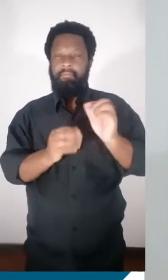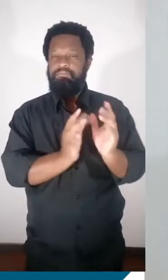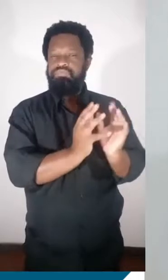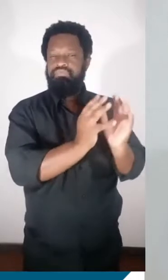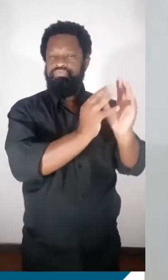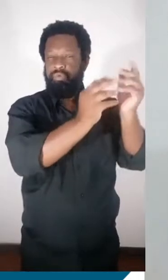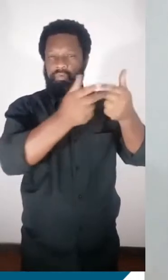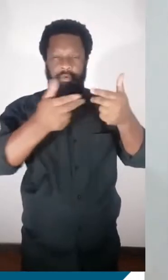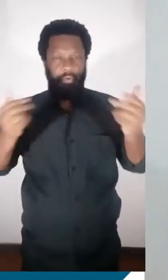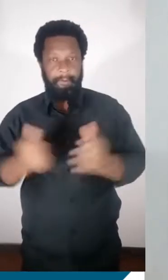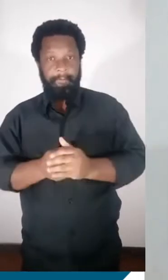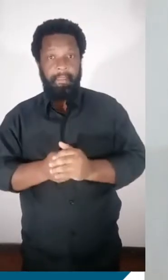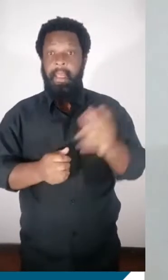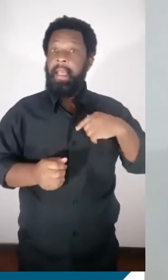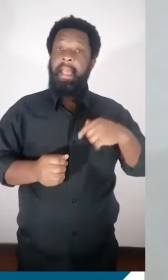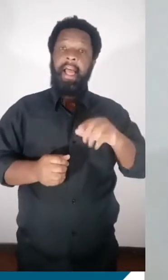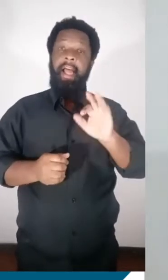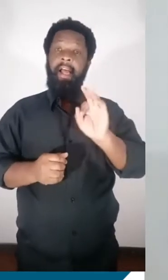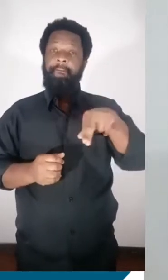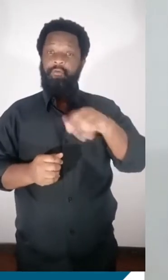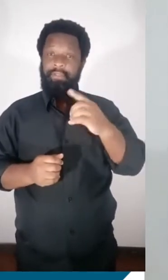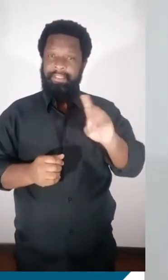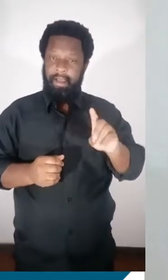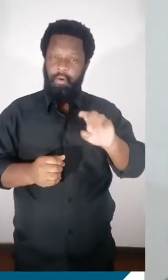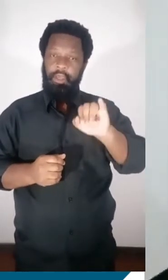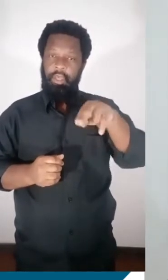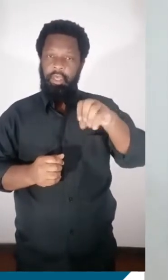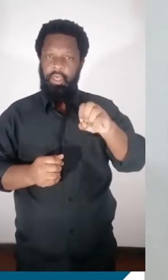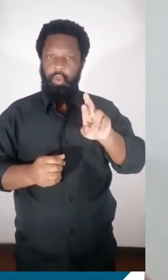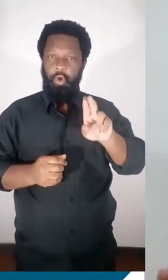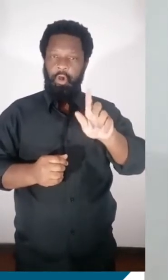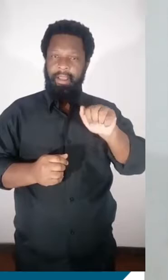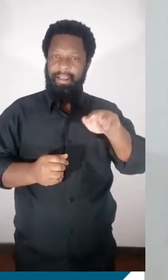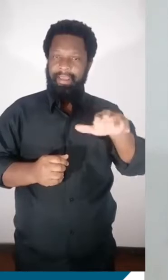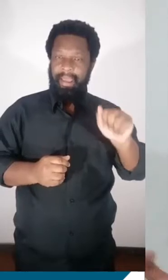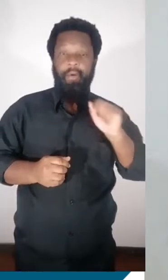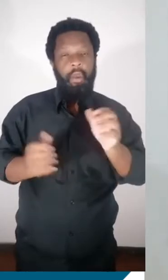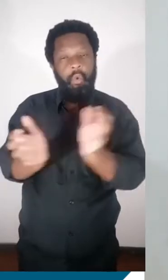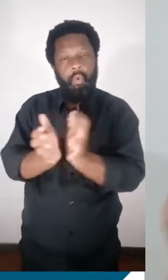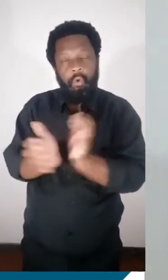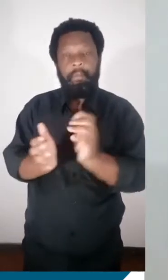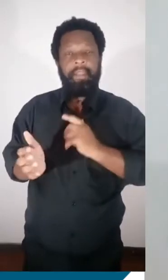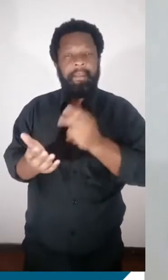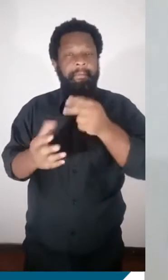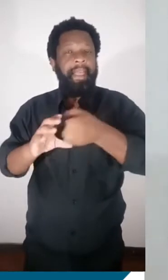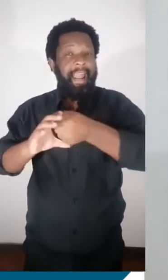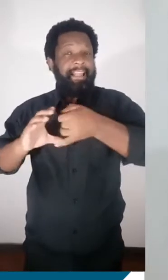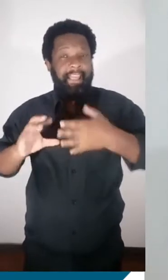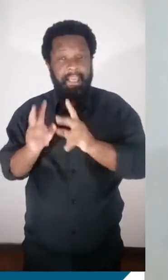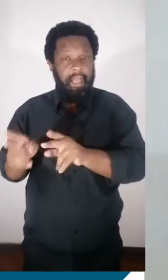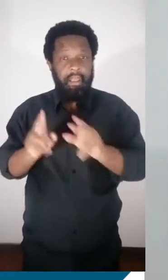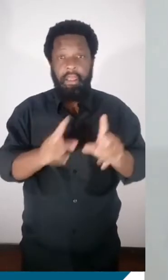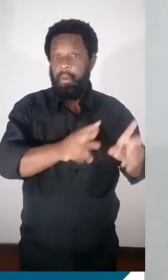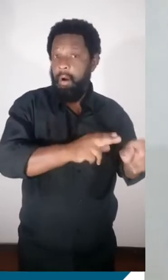gás carbônico, ácido carbônico. A função inorgânica, ela representa um grupo de substâncias que apresentam uma mesma